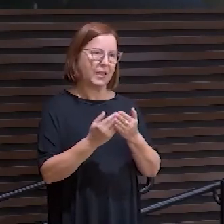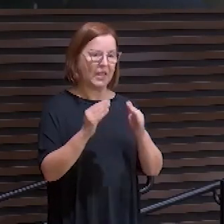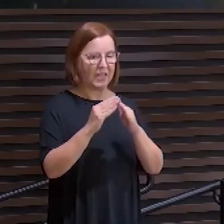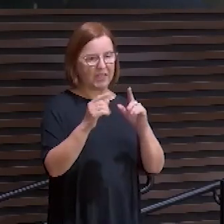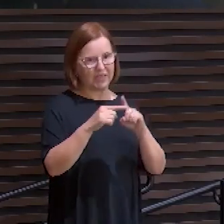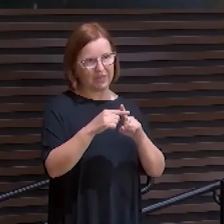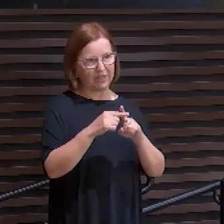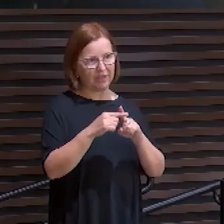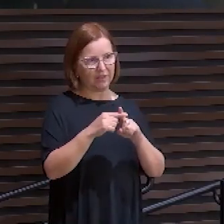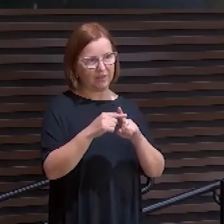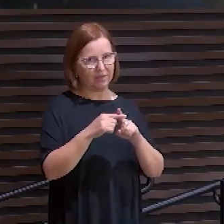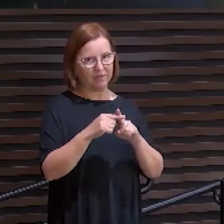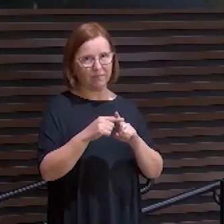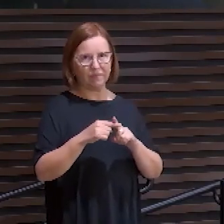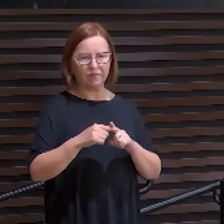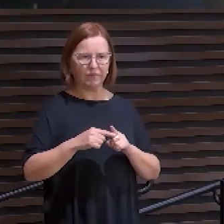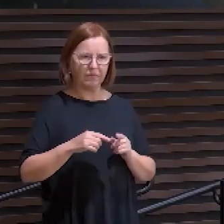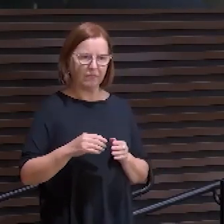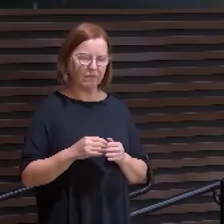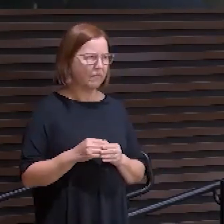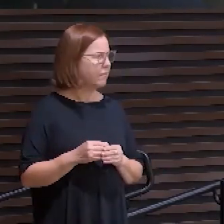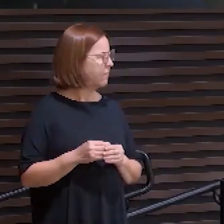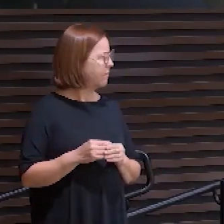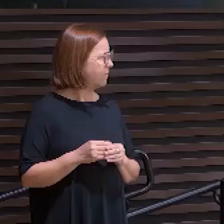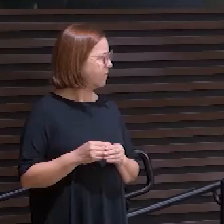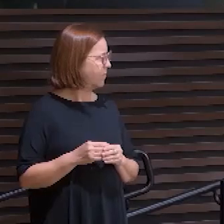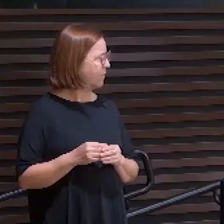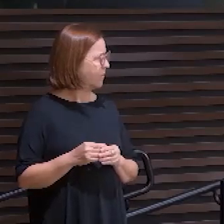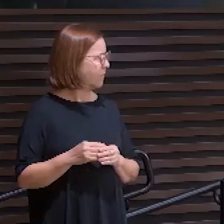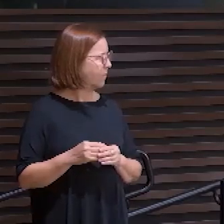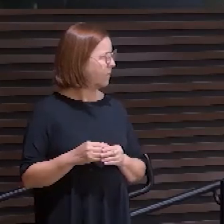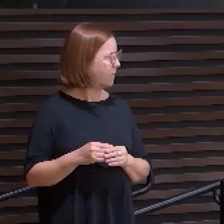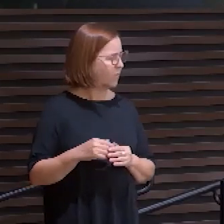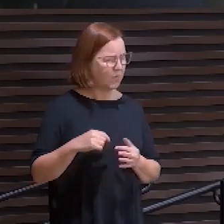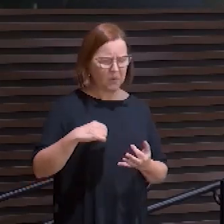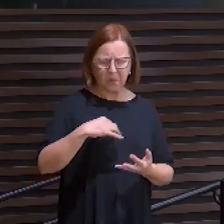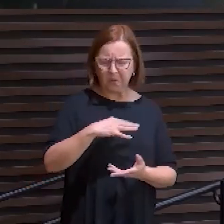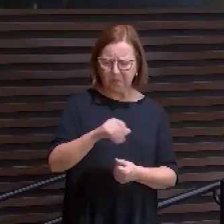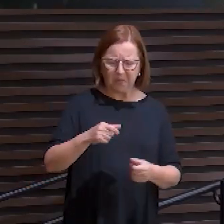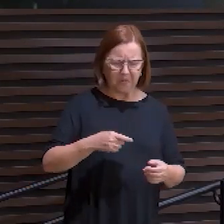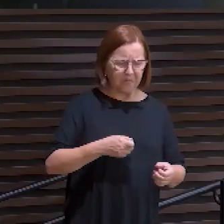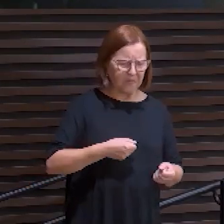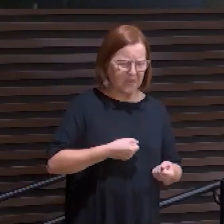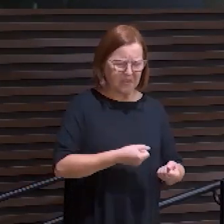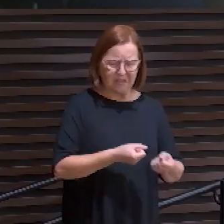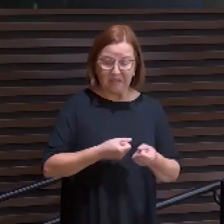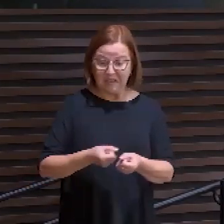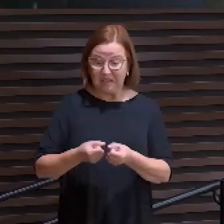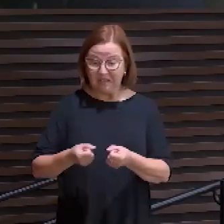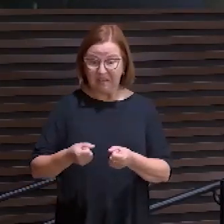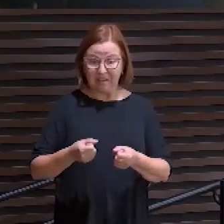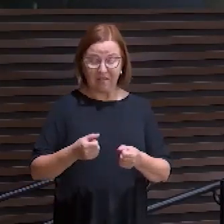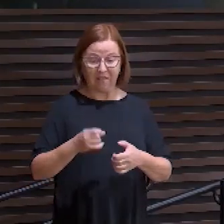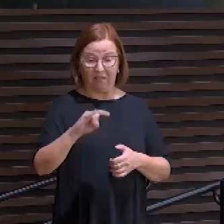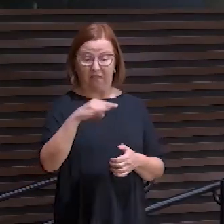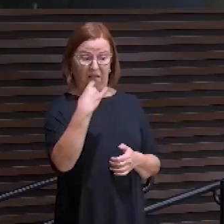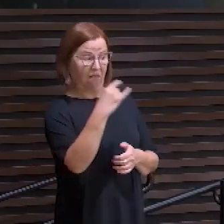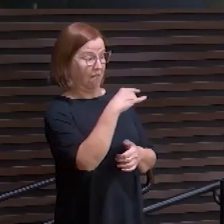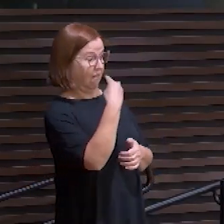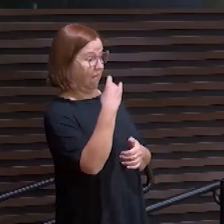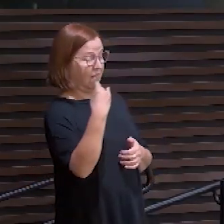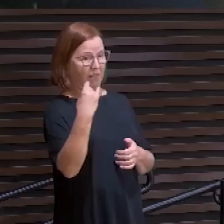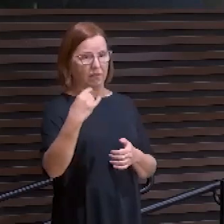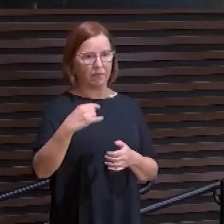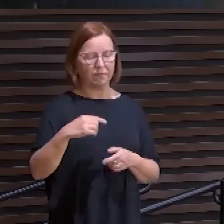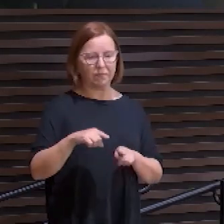foi com ele para a vida. O mundo o rodeou de toda sorte de atrações e ele